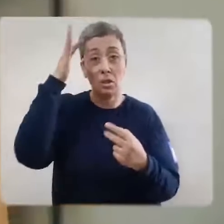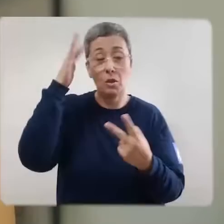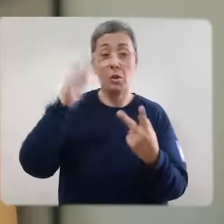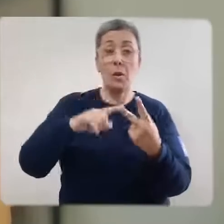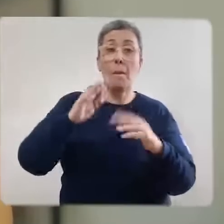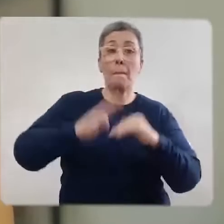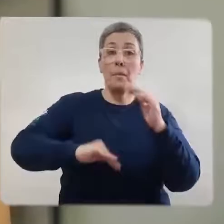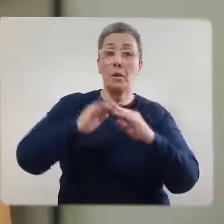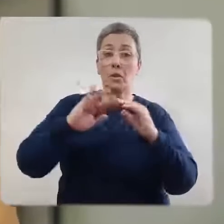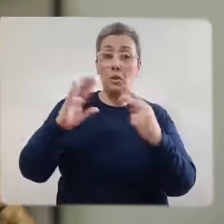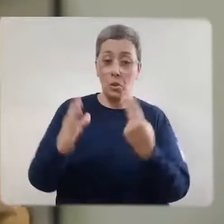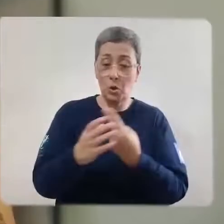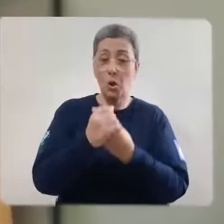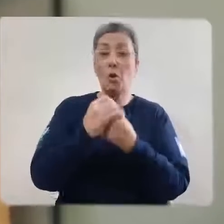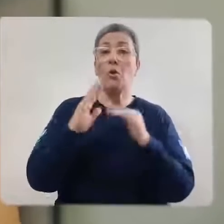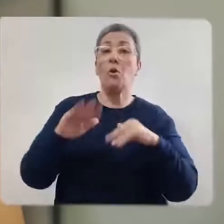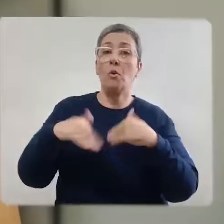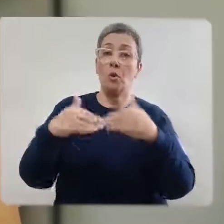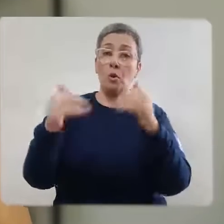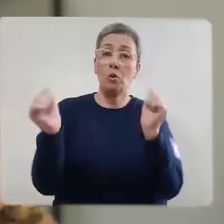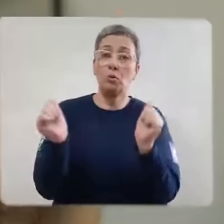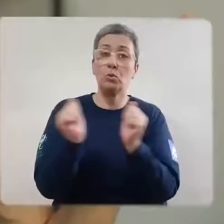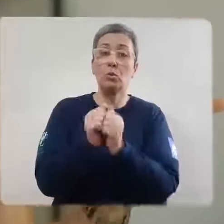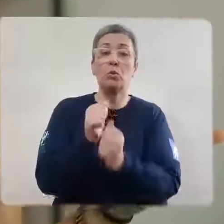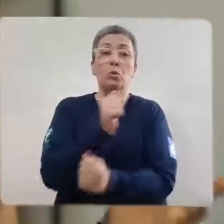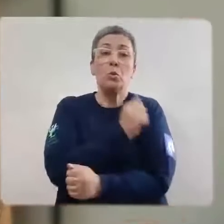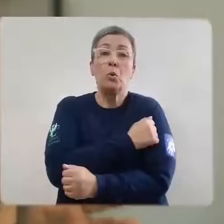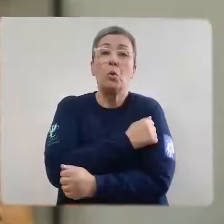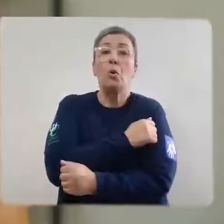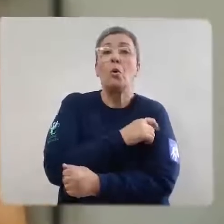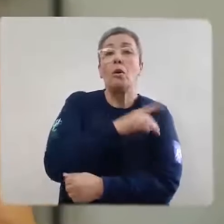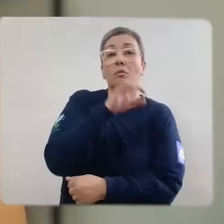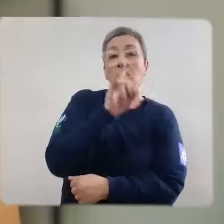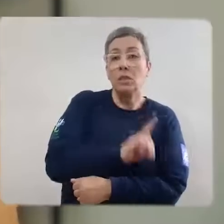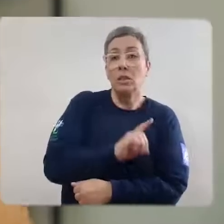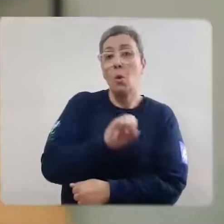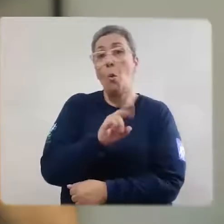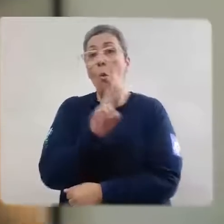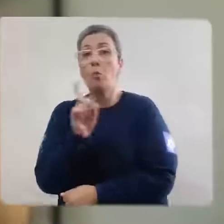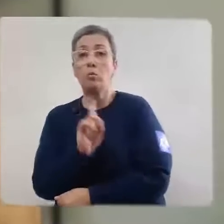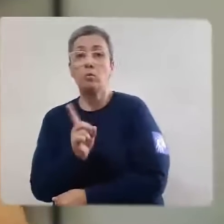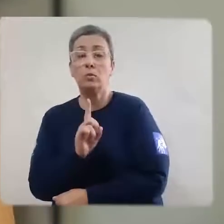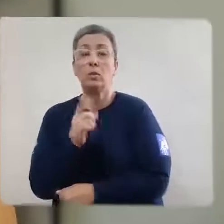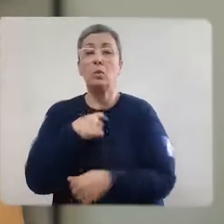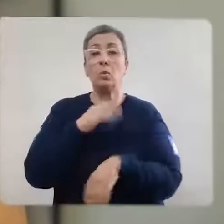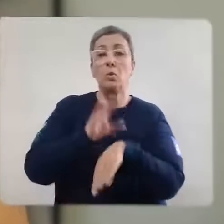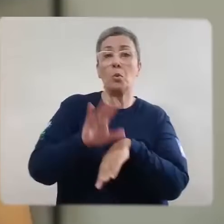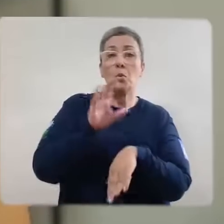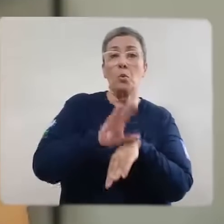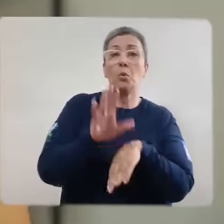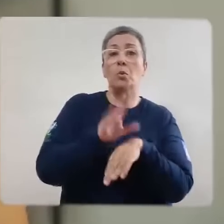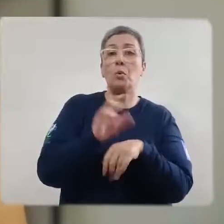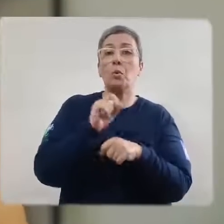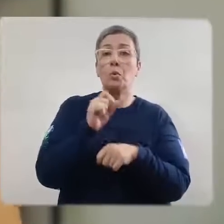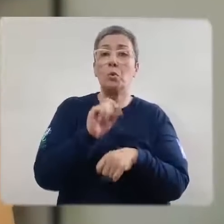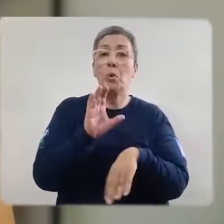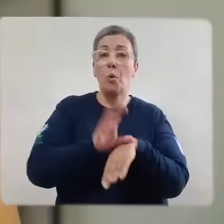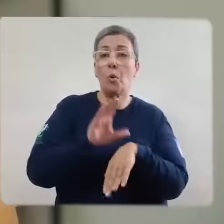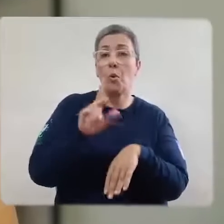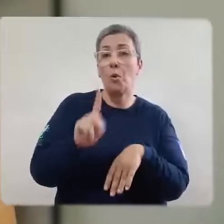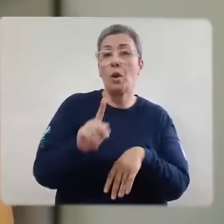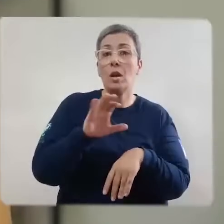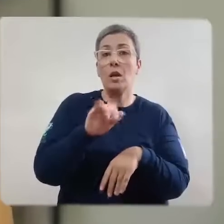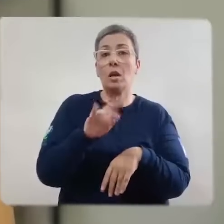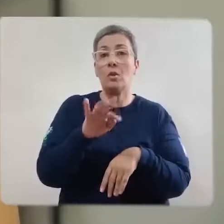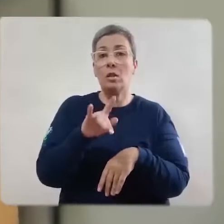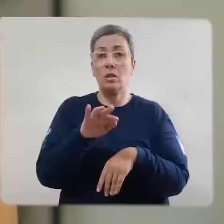e com isso a gente caminha com os nossos educandos, sejam eles com e sem deficiência. Nesse curso nós temos aí, como coordenação,